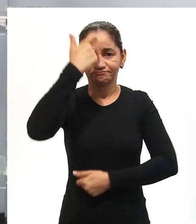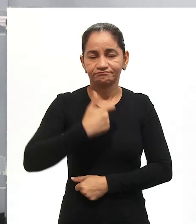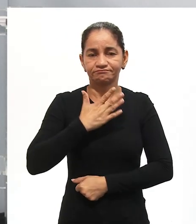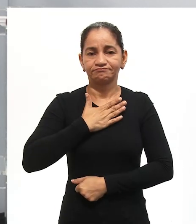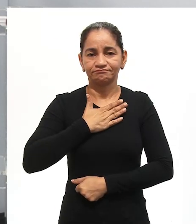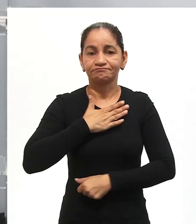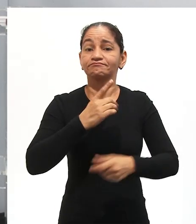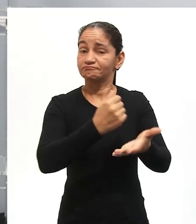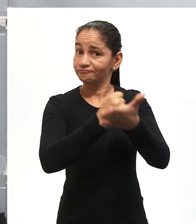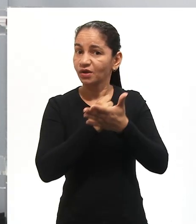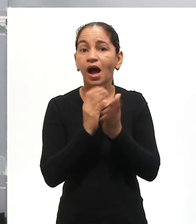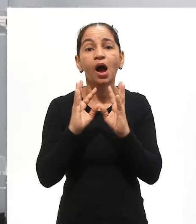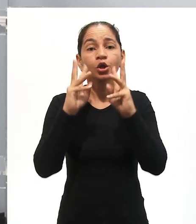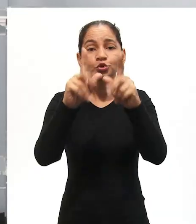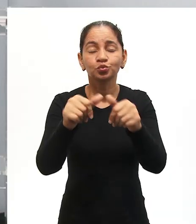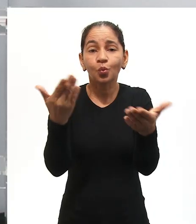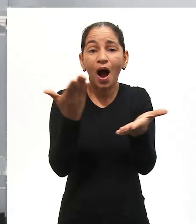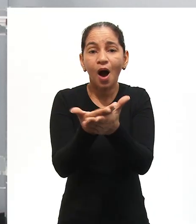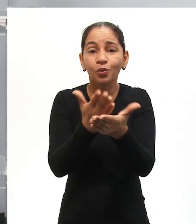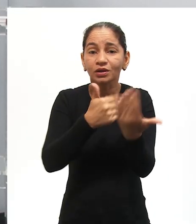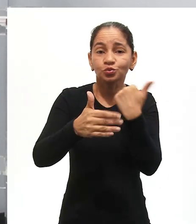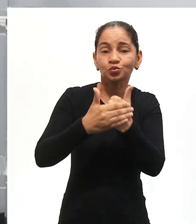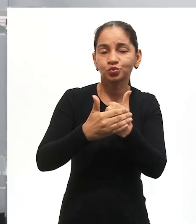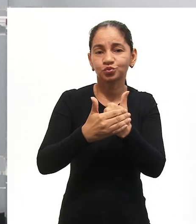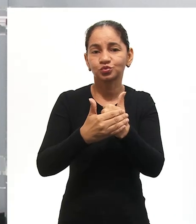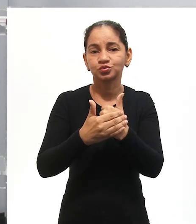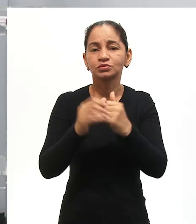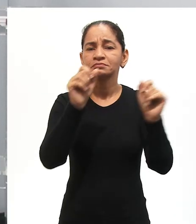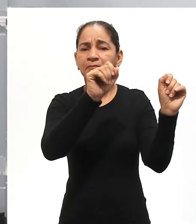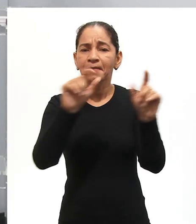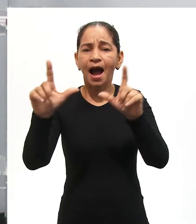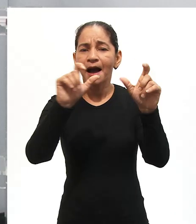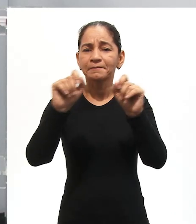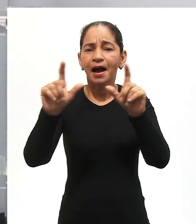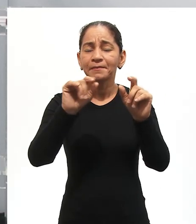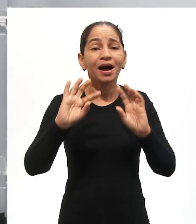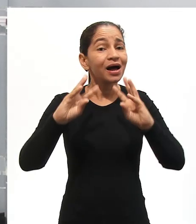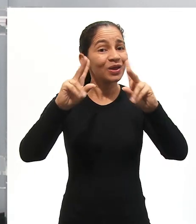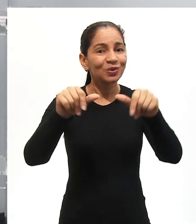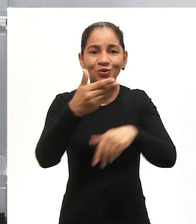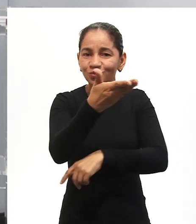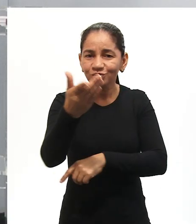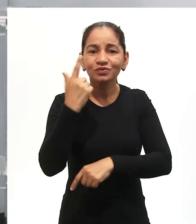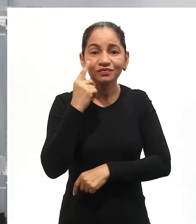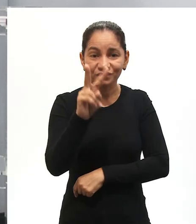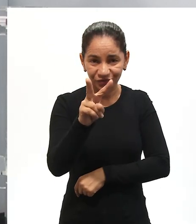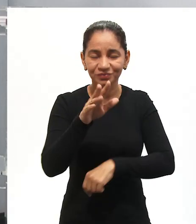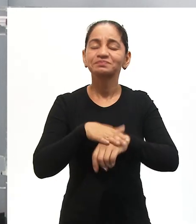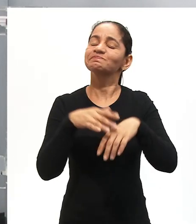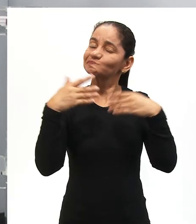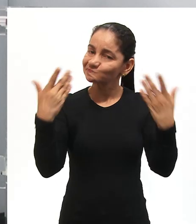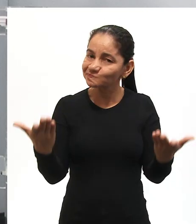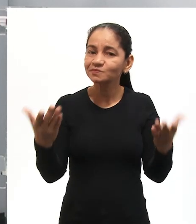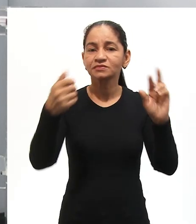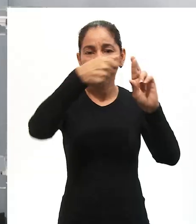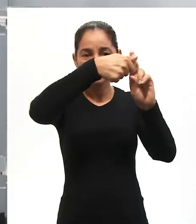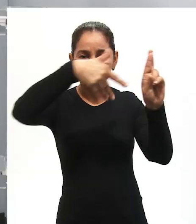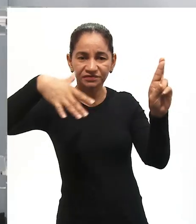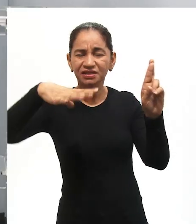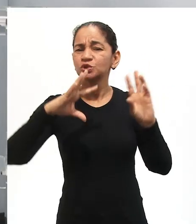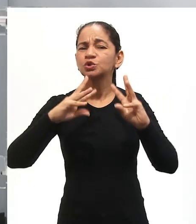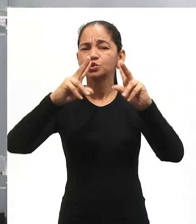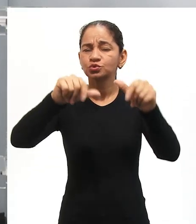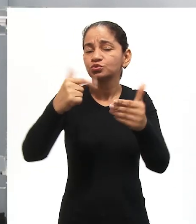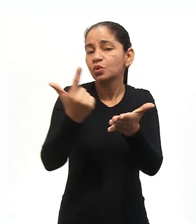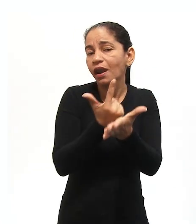a construir a aula em si e esses slides também que eu estou aqui apresentando a vocês. Então, a gente tem